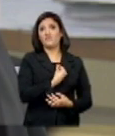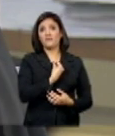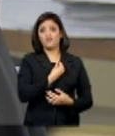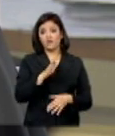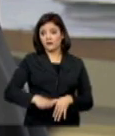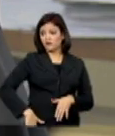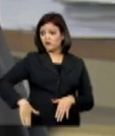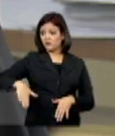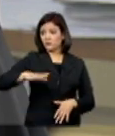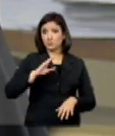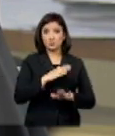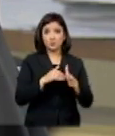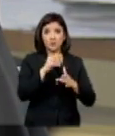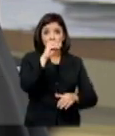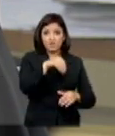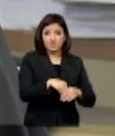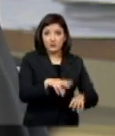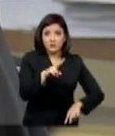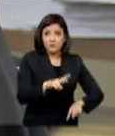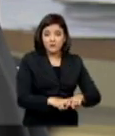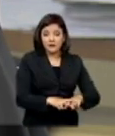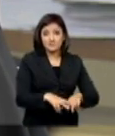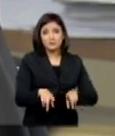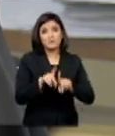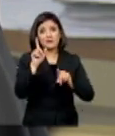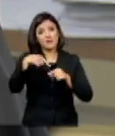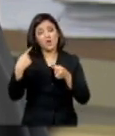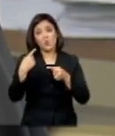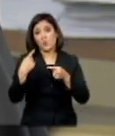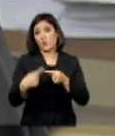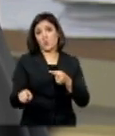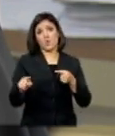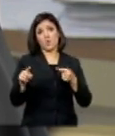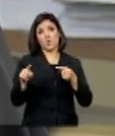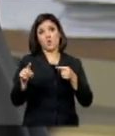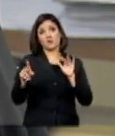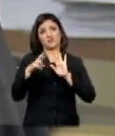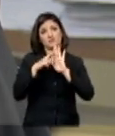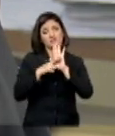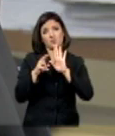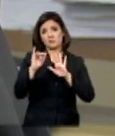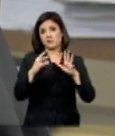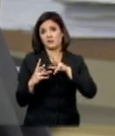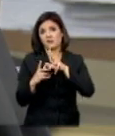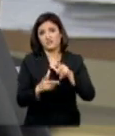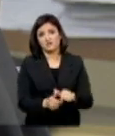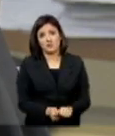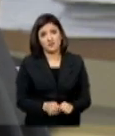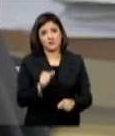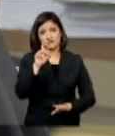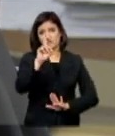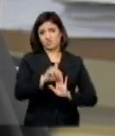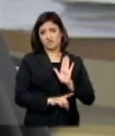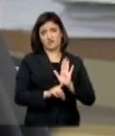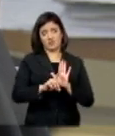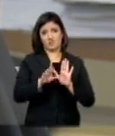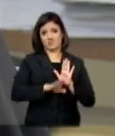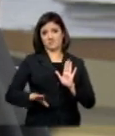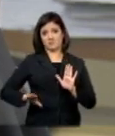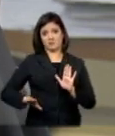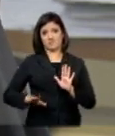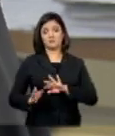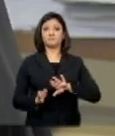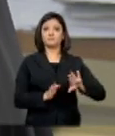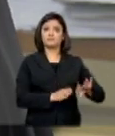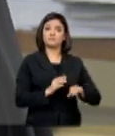contraria as normas constitucionais e internacionais sob a tutela dos direitos dos menores em relação ao paraguai a